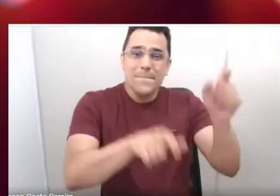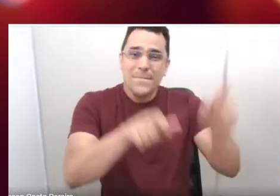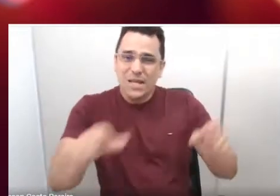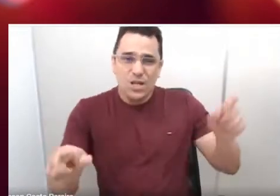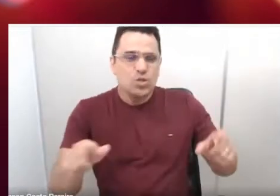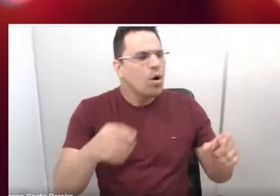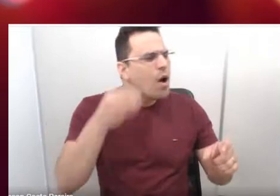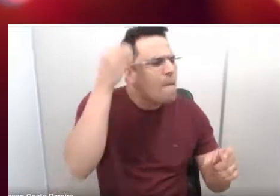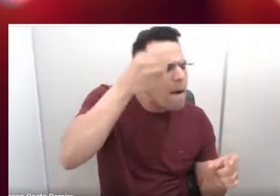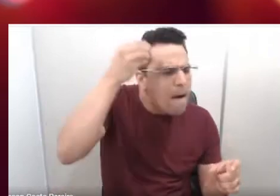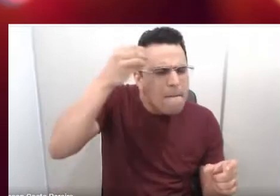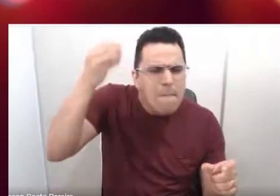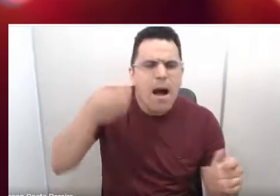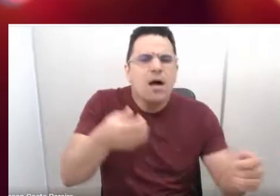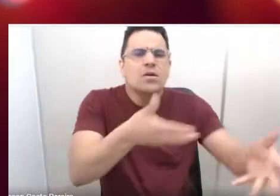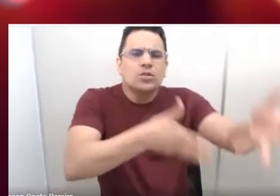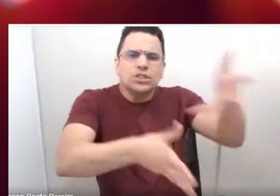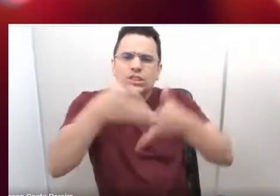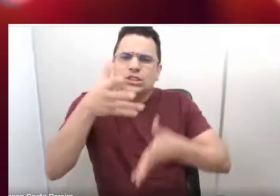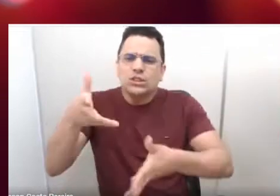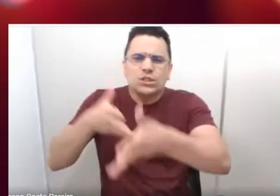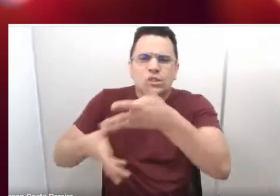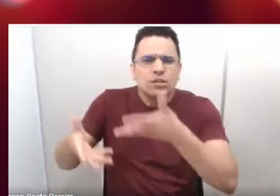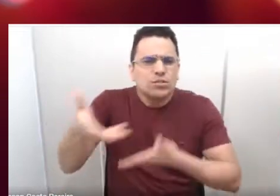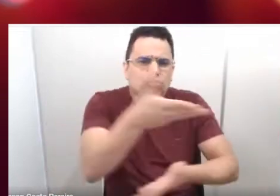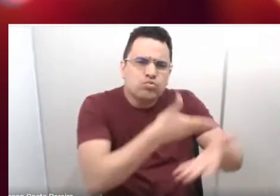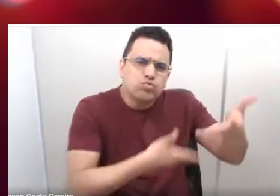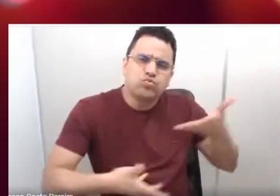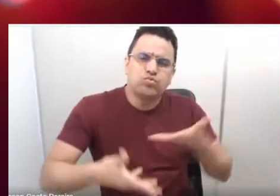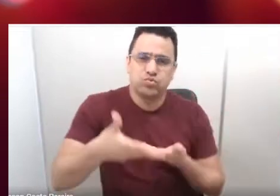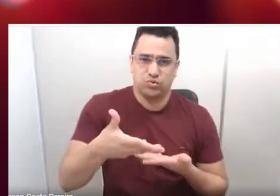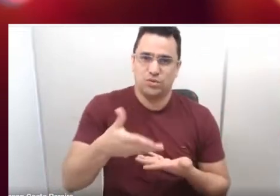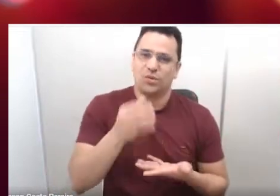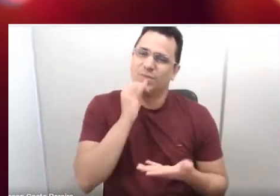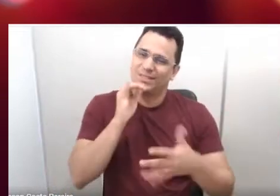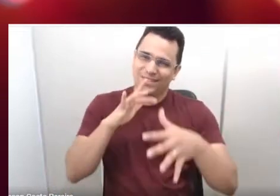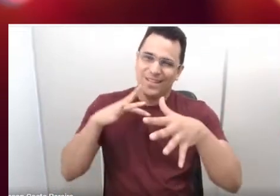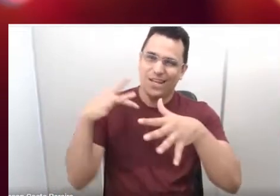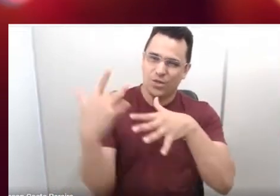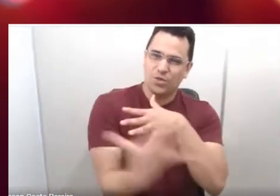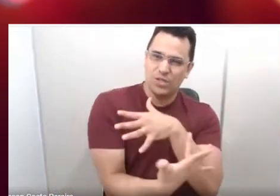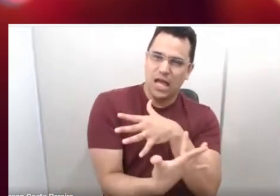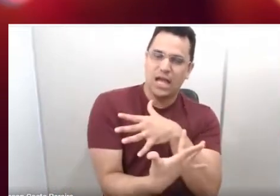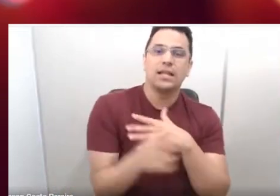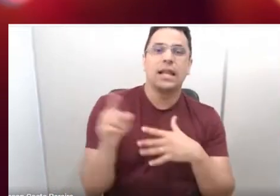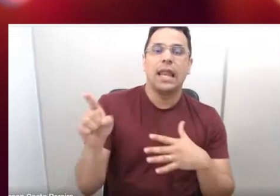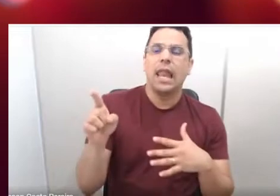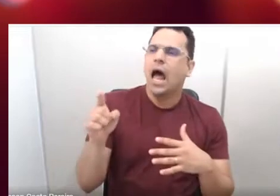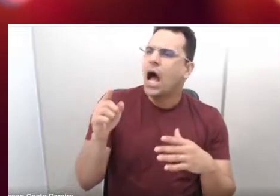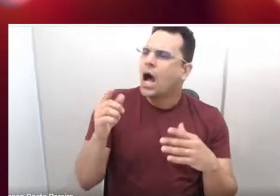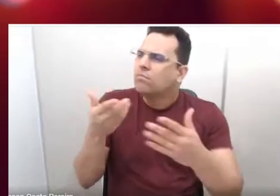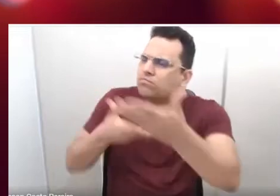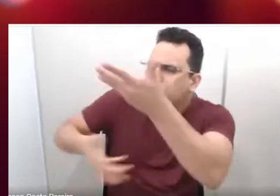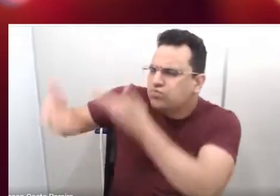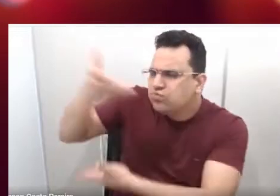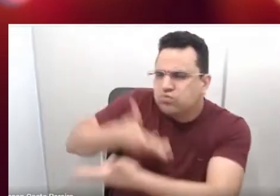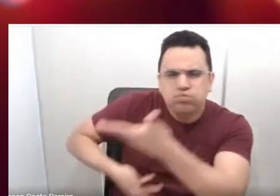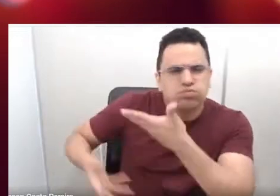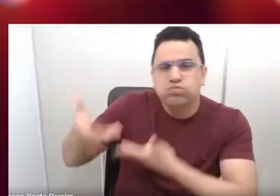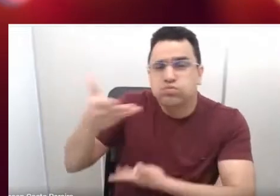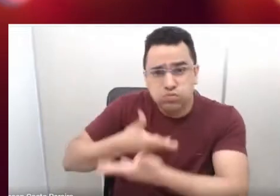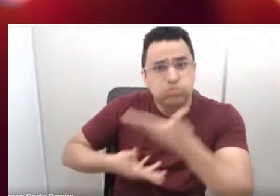em casa a gente conversou com muita gente pelas redes sociais. No início do ano teve a questão da Rede Solidária, que foi uma